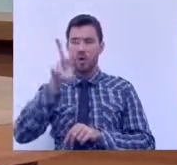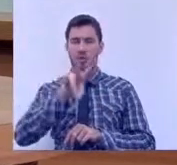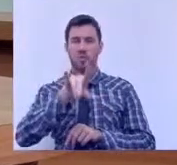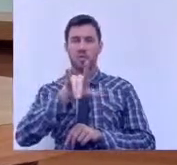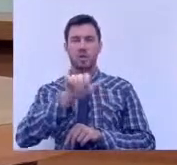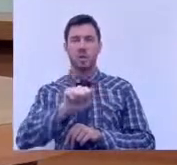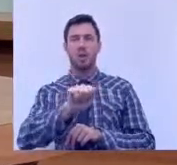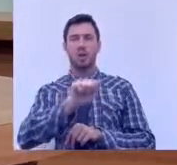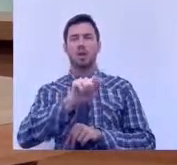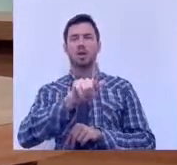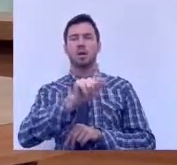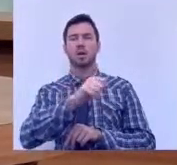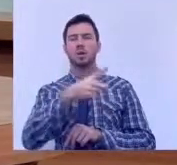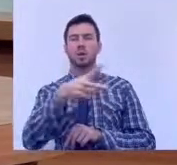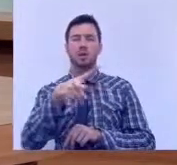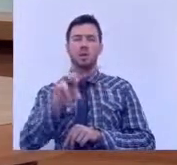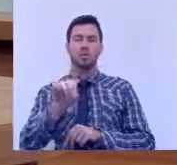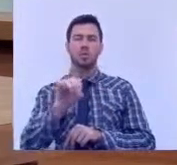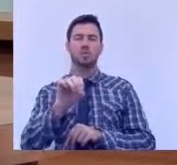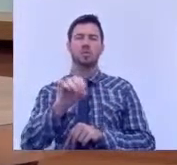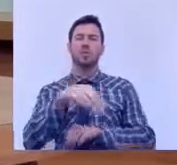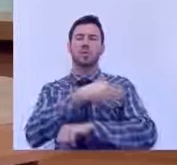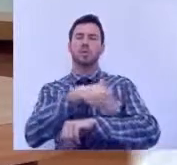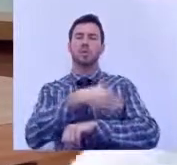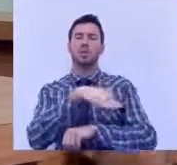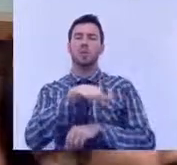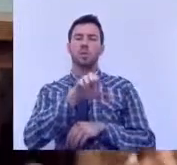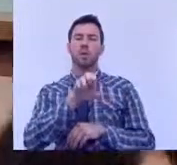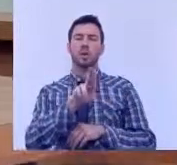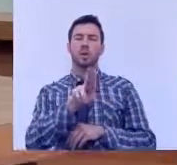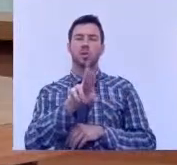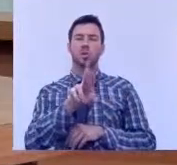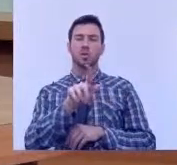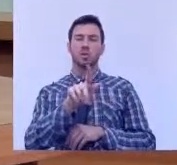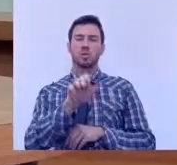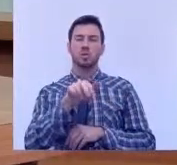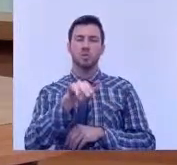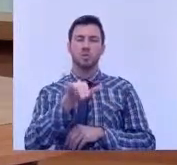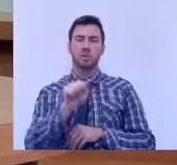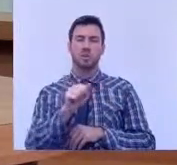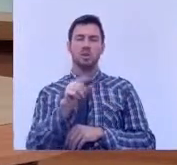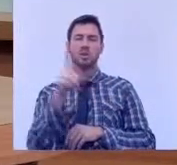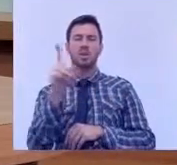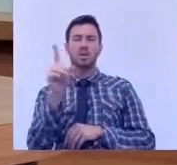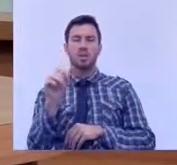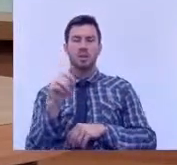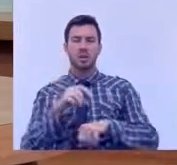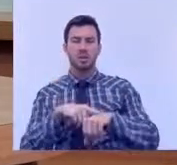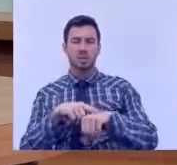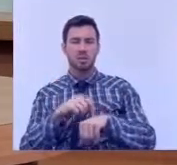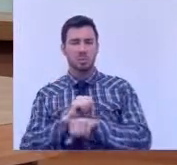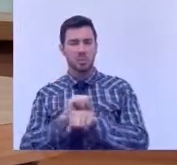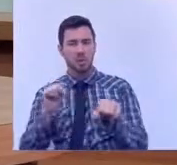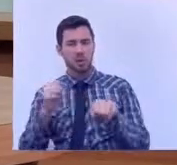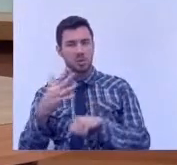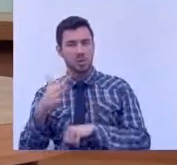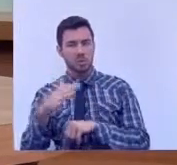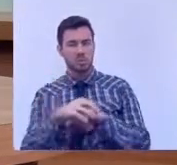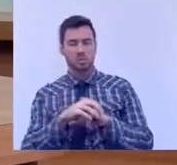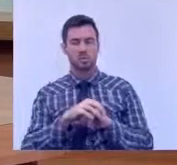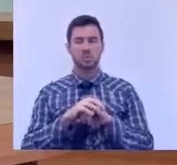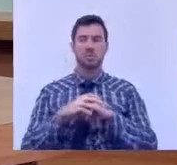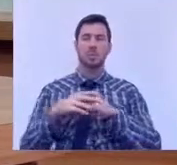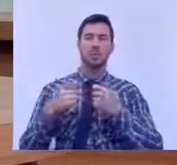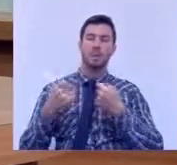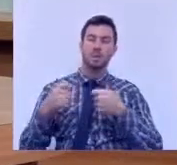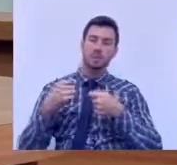na rua Eugênia Machado da Silva, por volta ali, 10 horas da manhã, meio-dia, estará acontecendo lá a Feira do Rolo. Então,